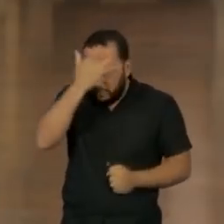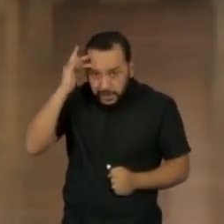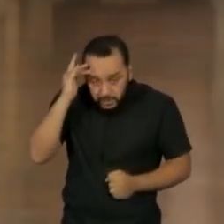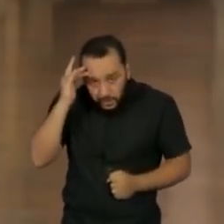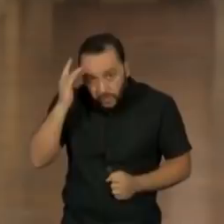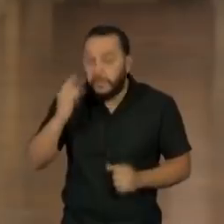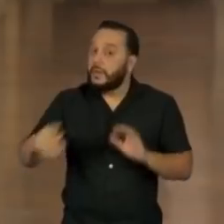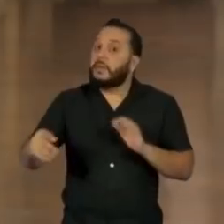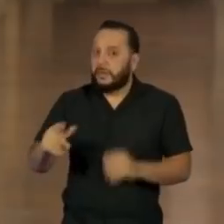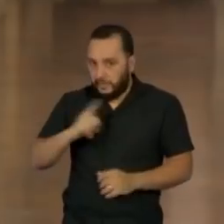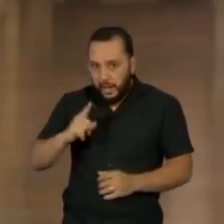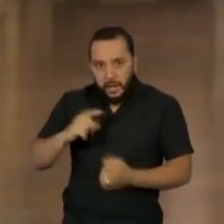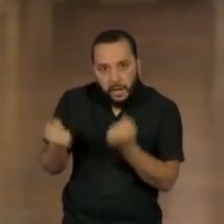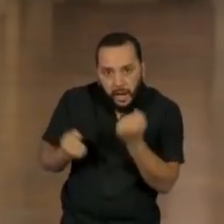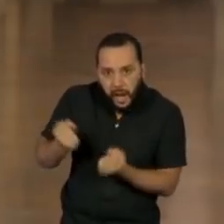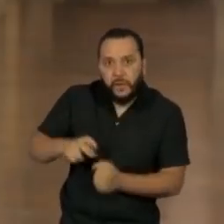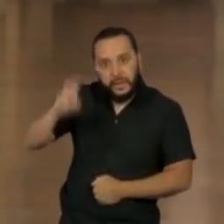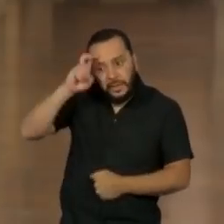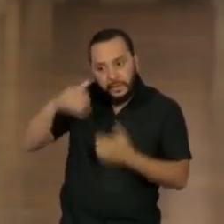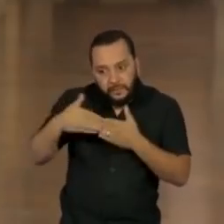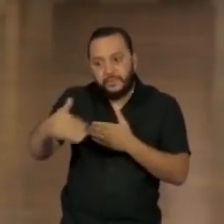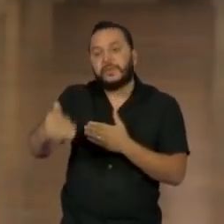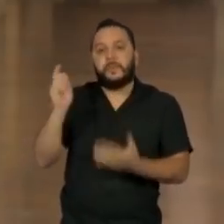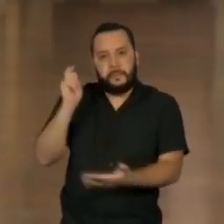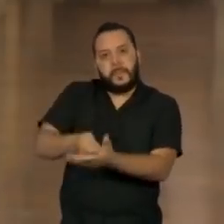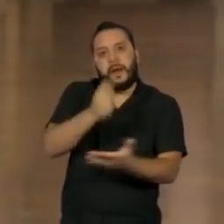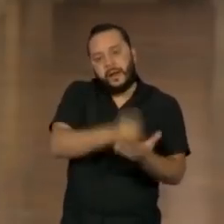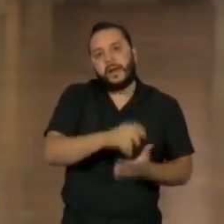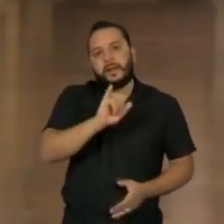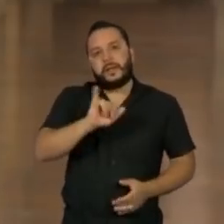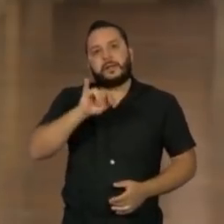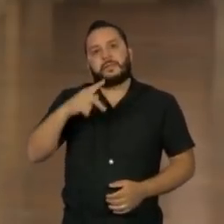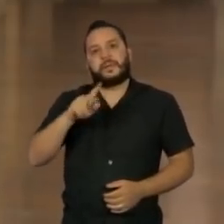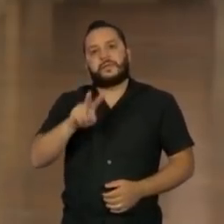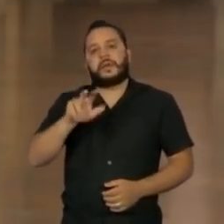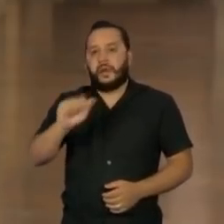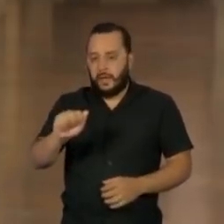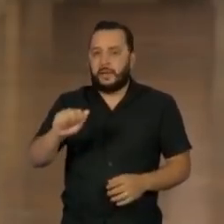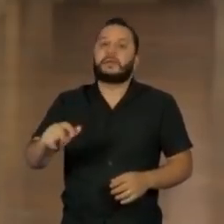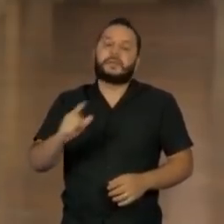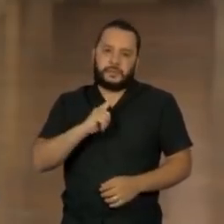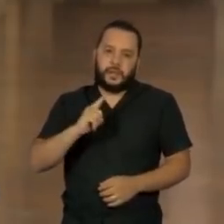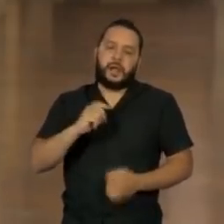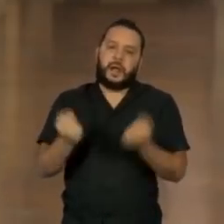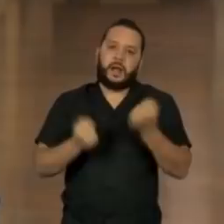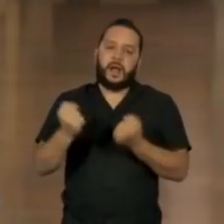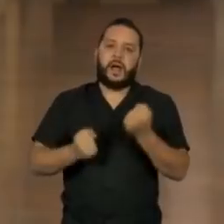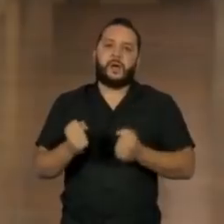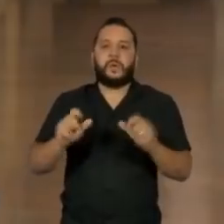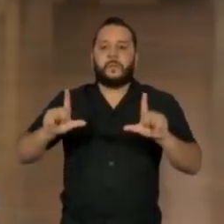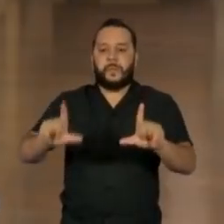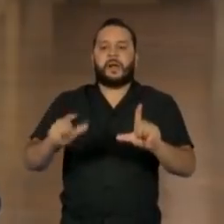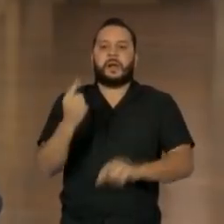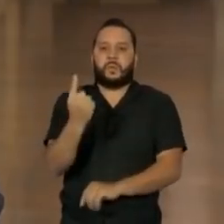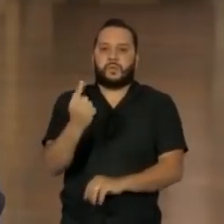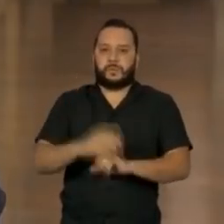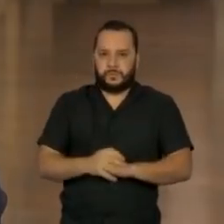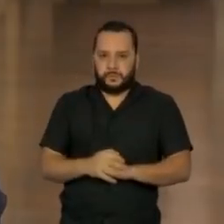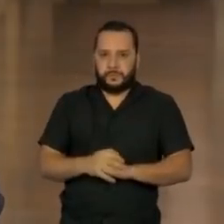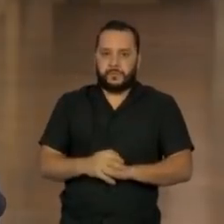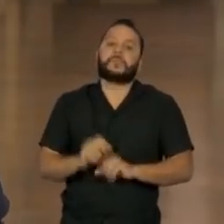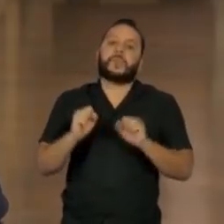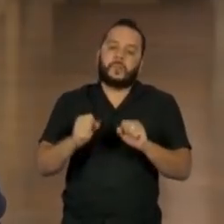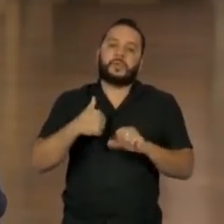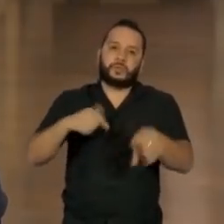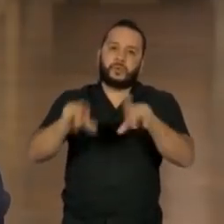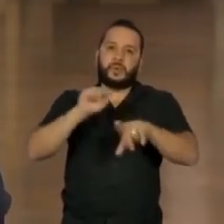pagar o IPVA na próxima quinta-feira. O prazo vale para os carros com placa final 1. O contribuinte pode escolher entre fazer o